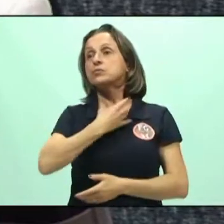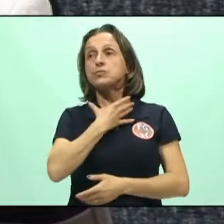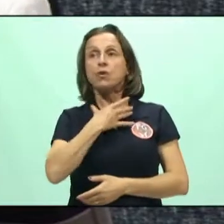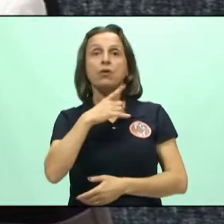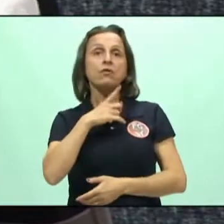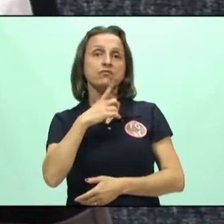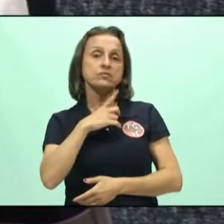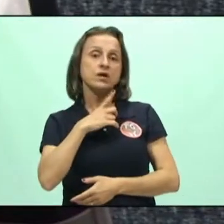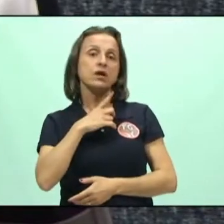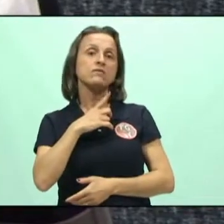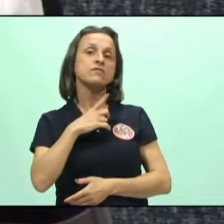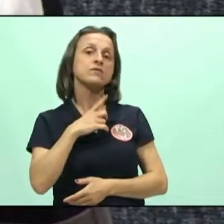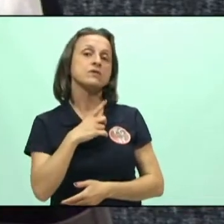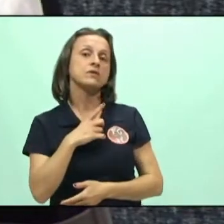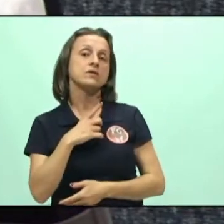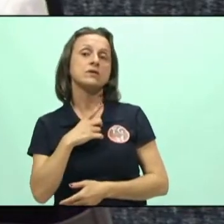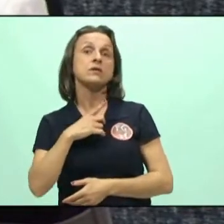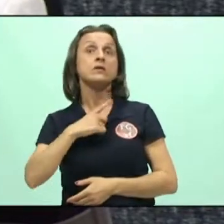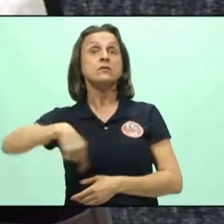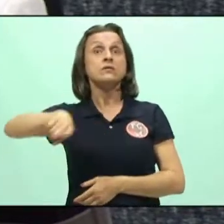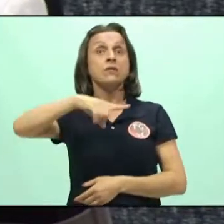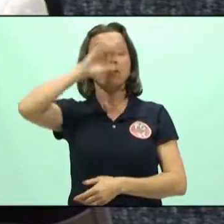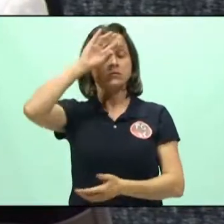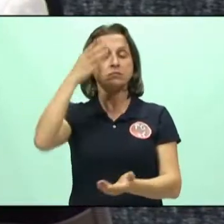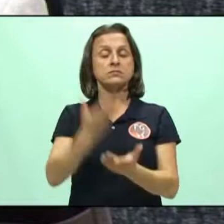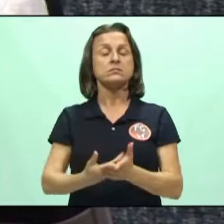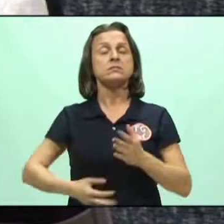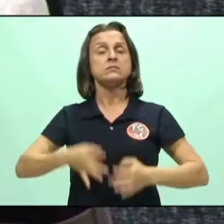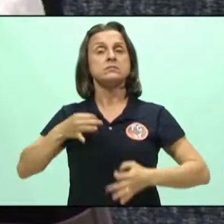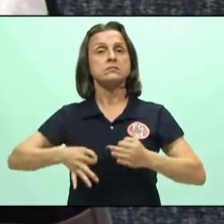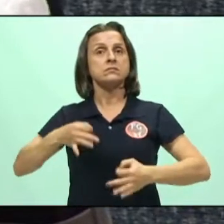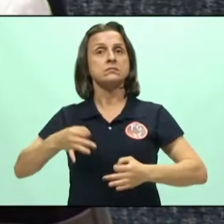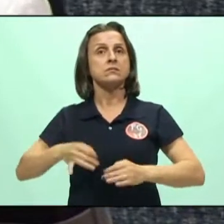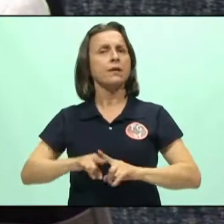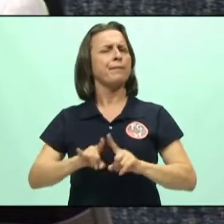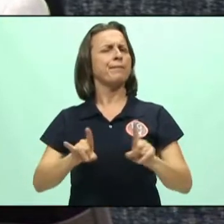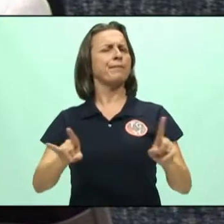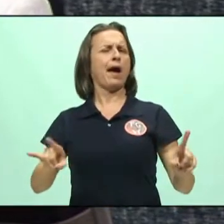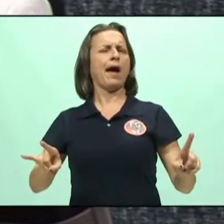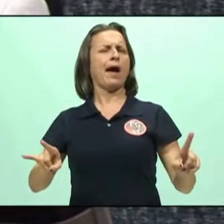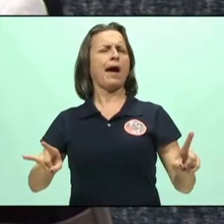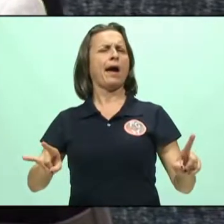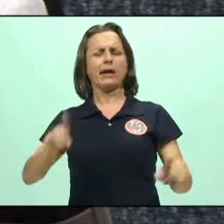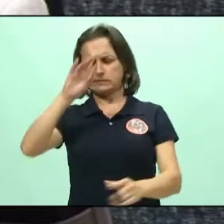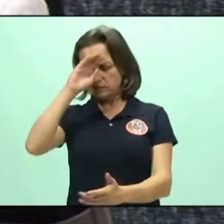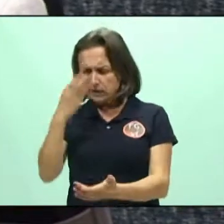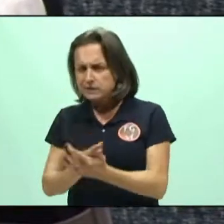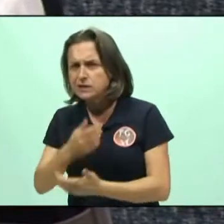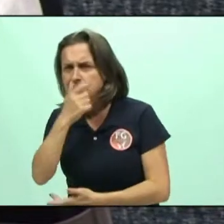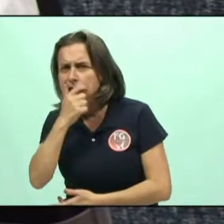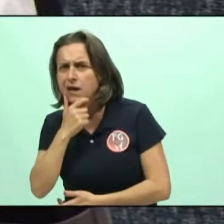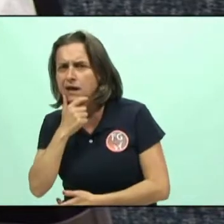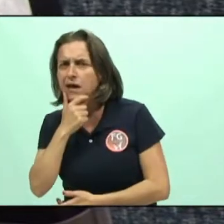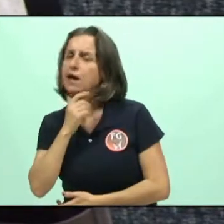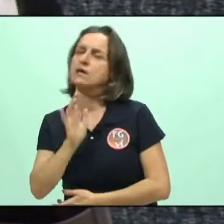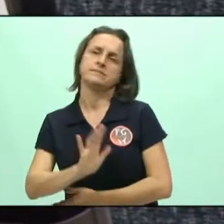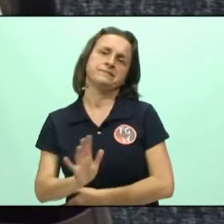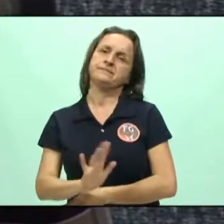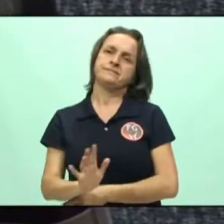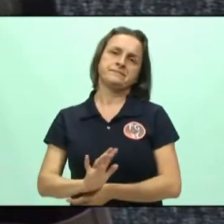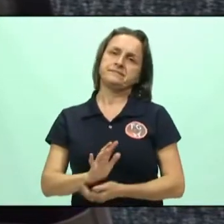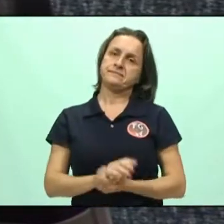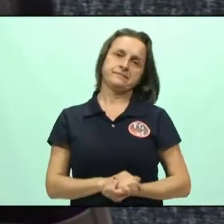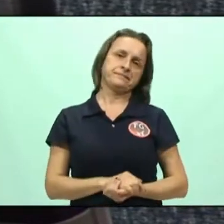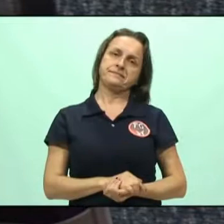Nós acreditamos na justiça mas não acreditamos no vôlei infelizmente porque se ele tivesse a dignidade